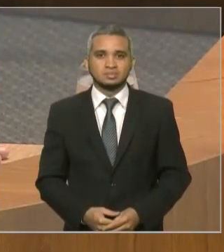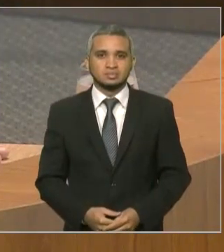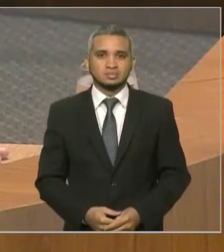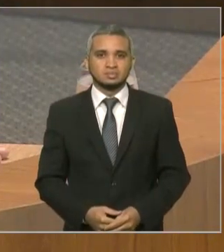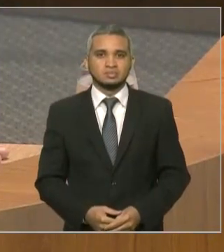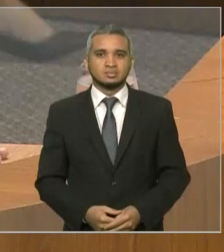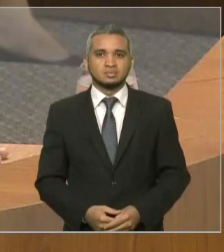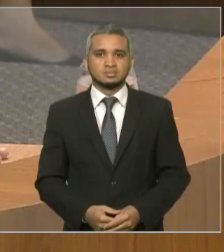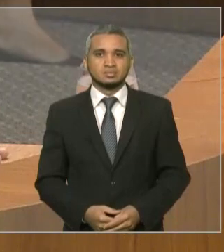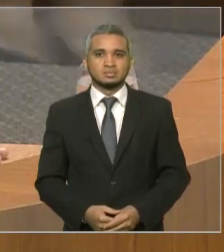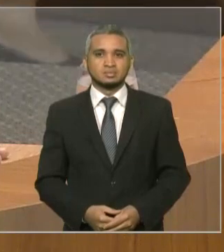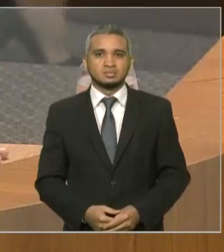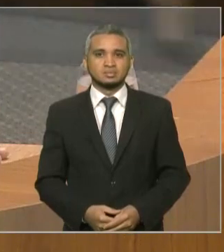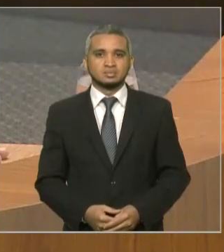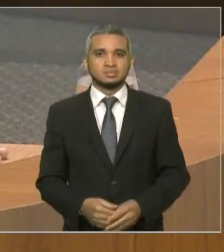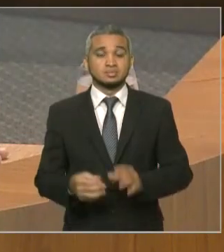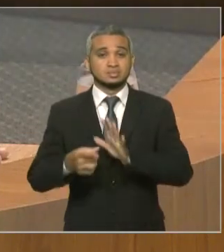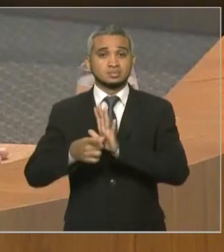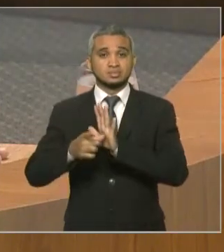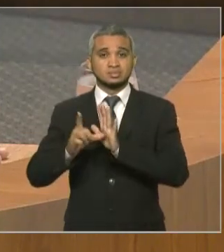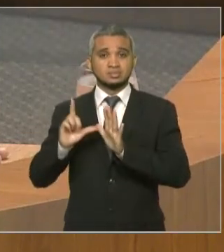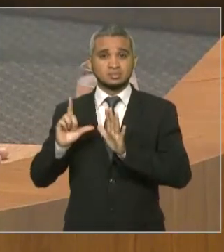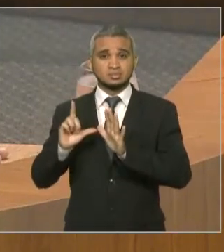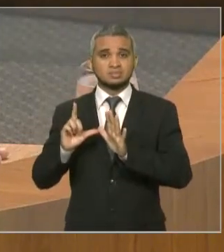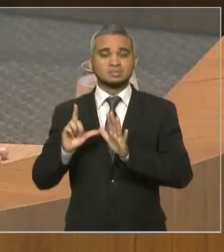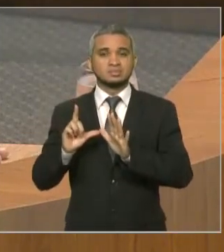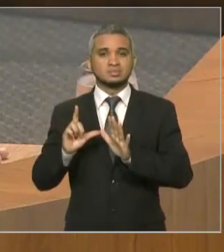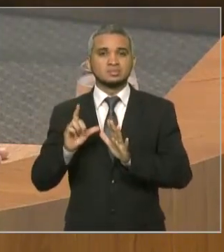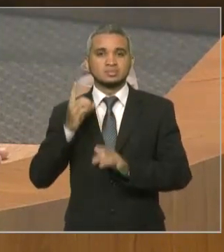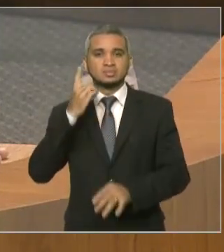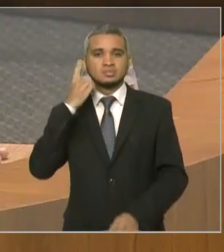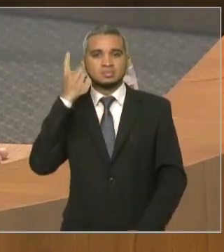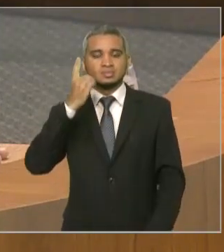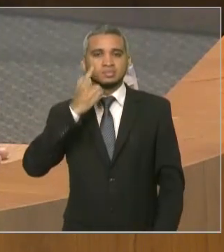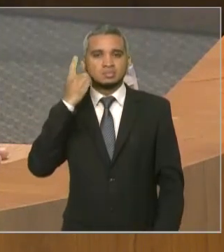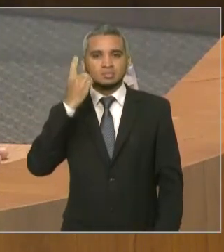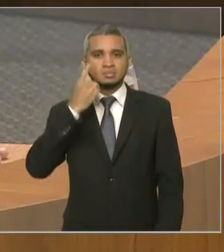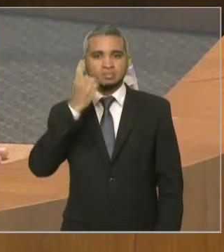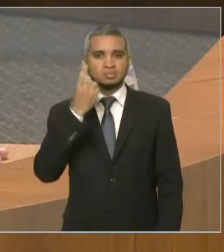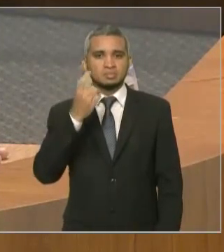Ainda há pouco, o ex-deputado Nando Souza,